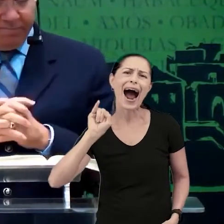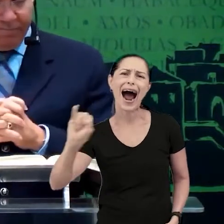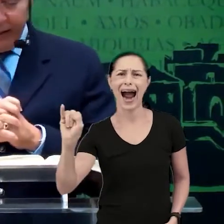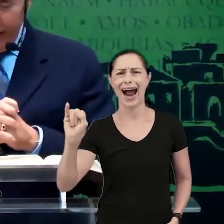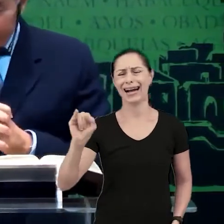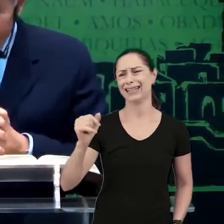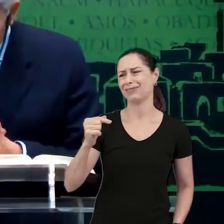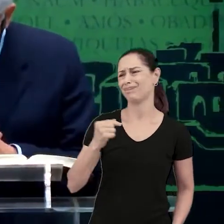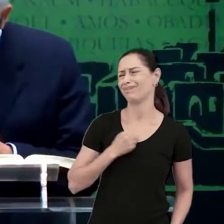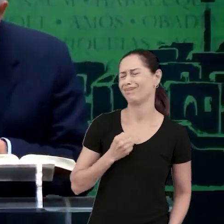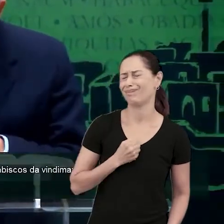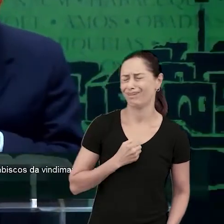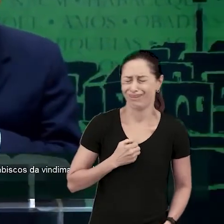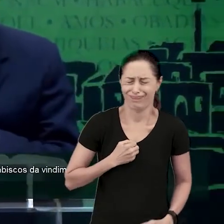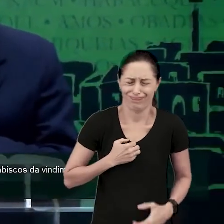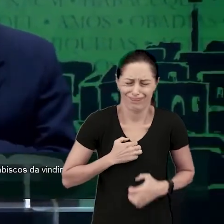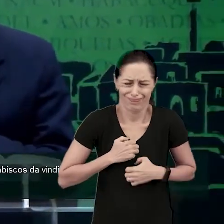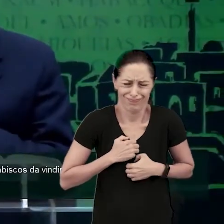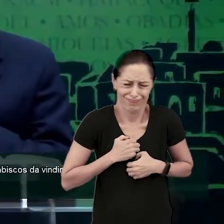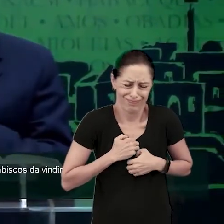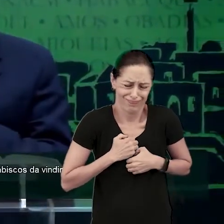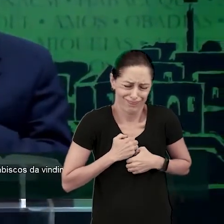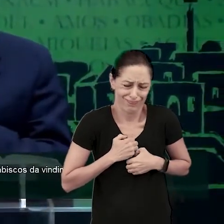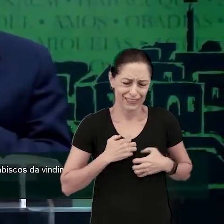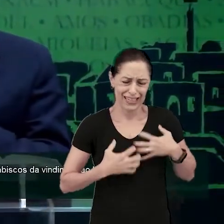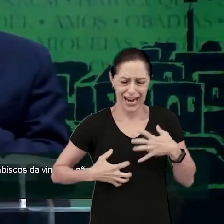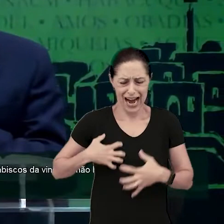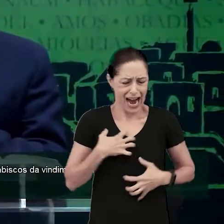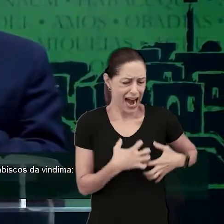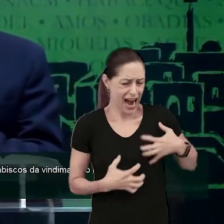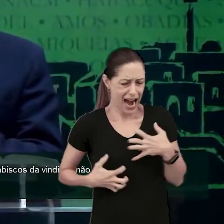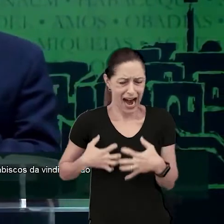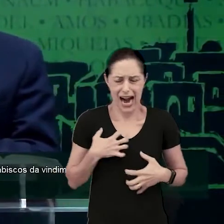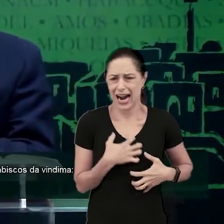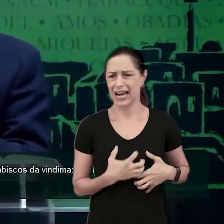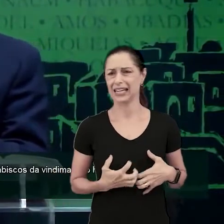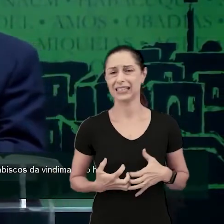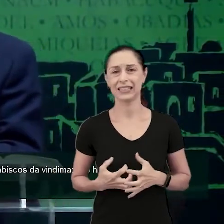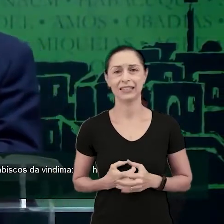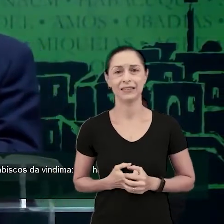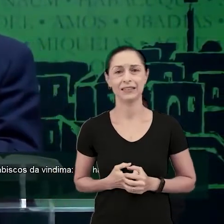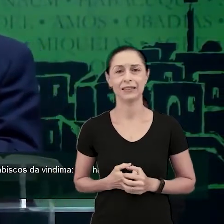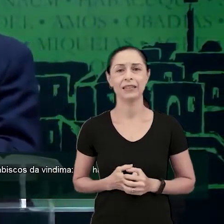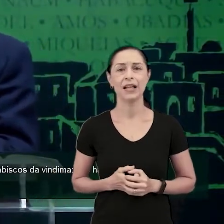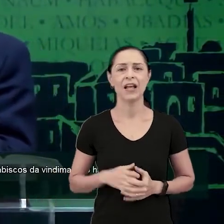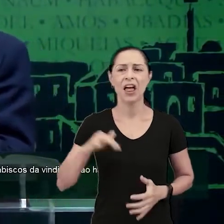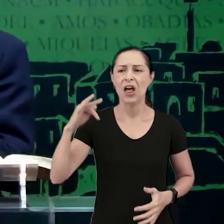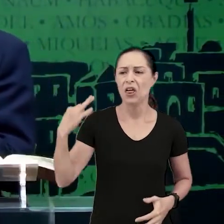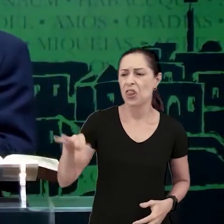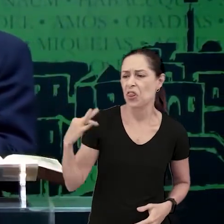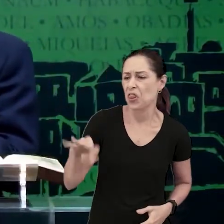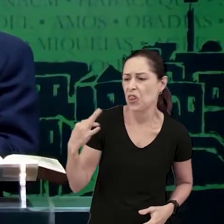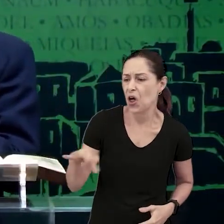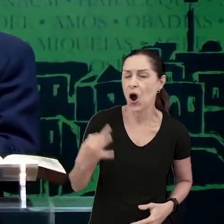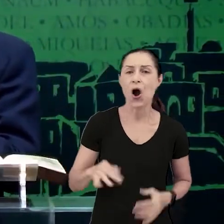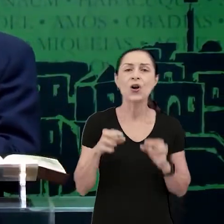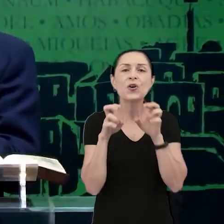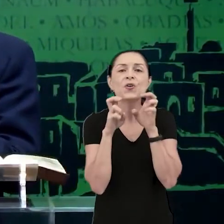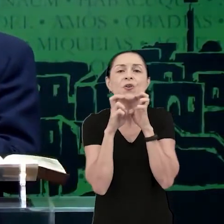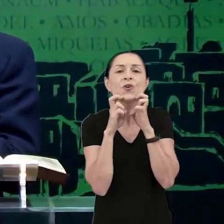mim, ai de mim. Esse é um ai de dor, é um gemido da